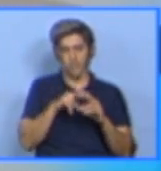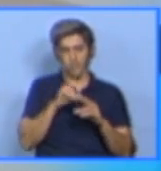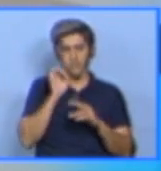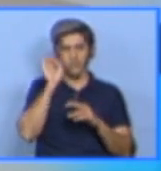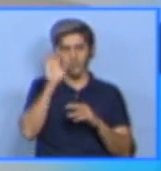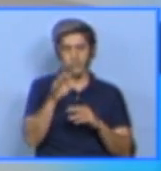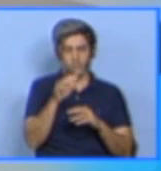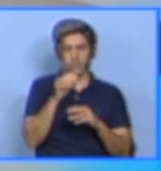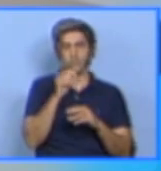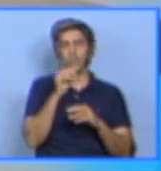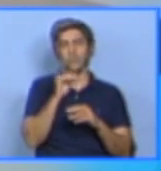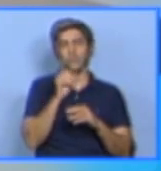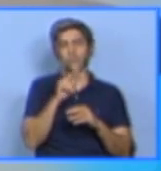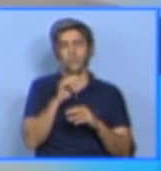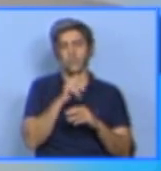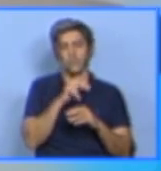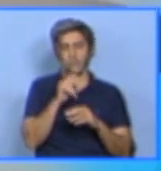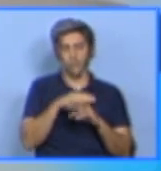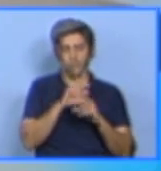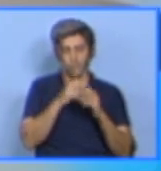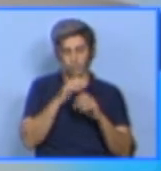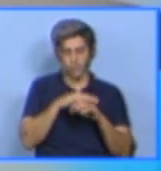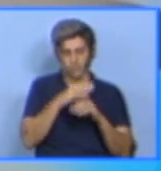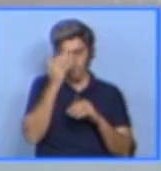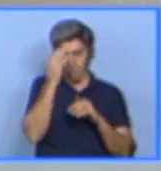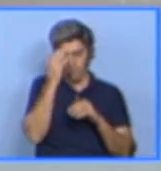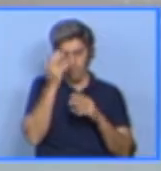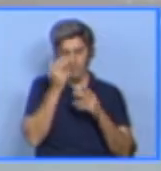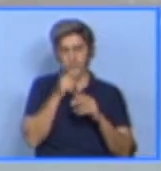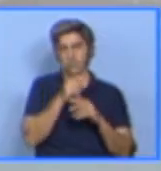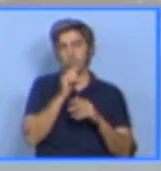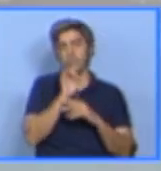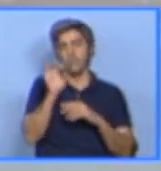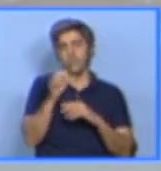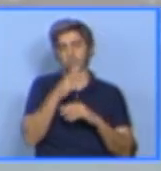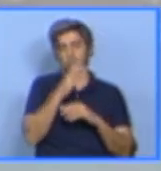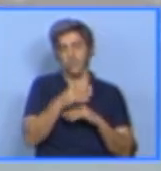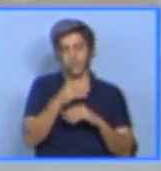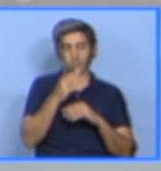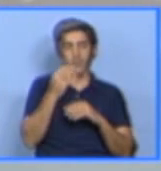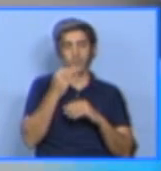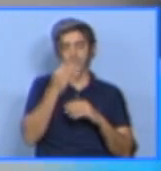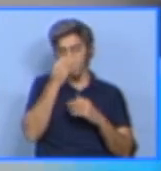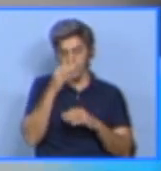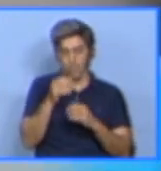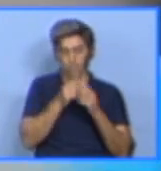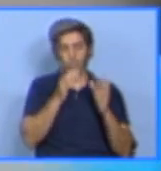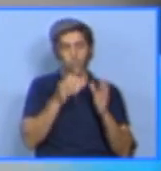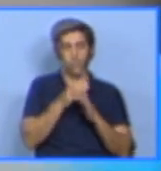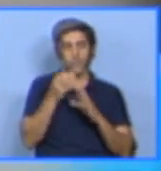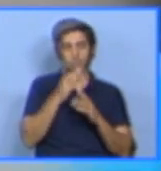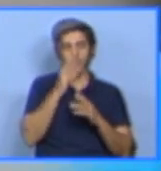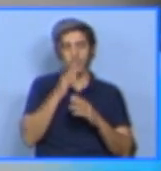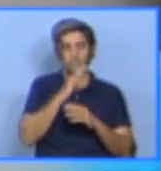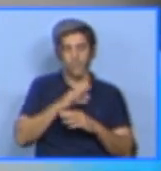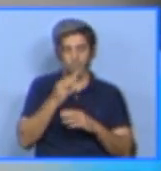gulag soviético por motivos de consciência, portanto, por falta de liberdade de consciência, e ele dizia que foi abandonado por todos e até disseram à